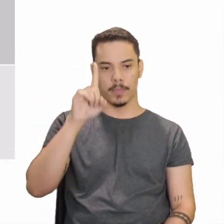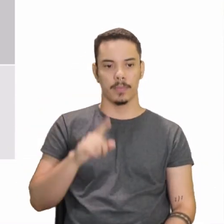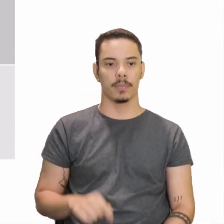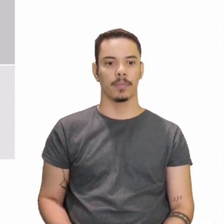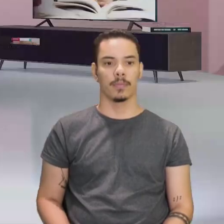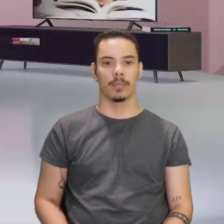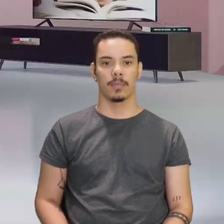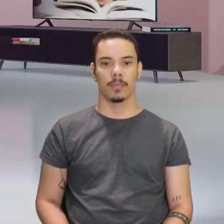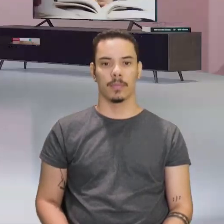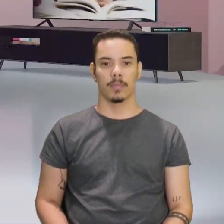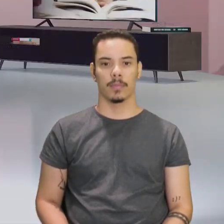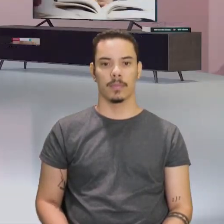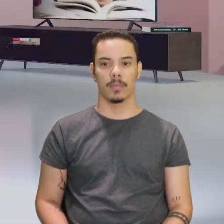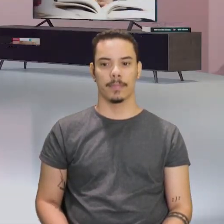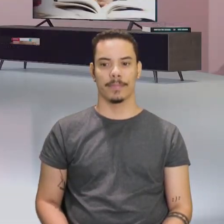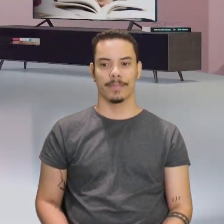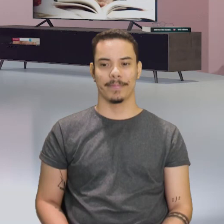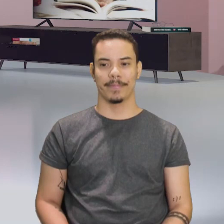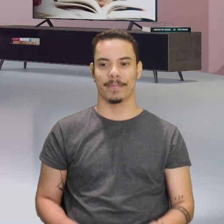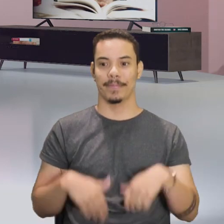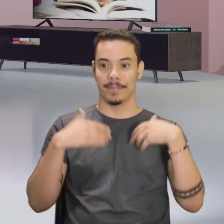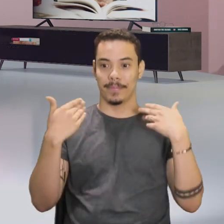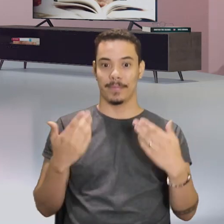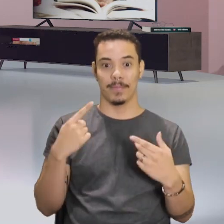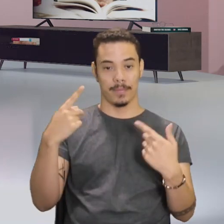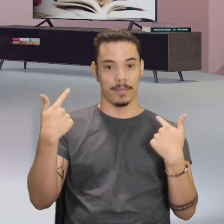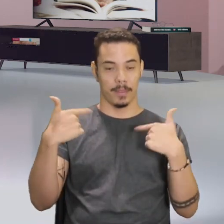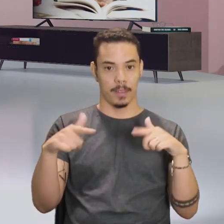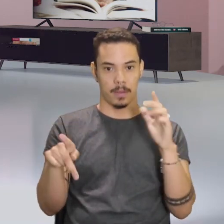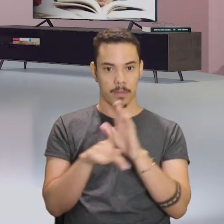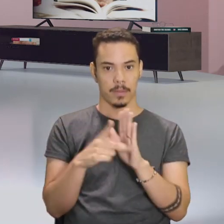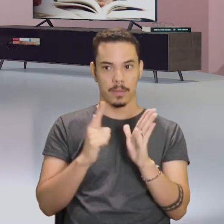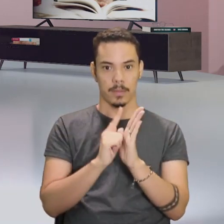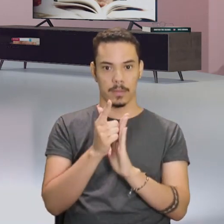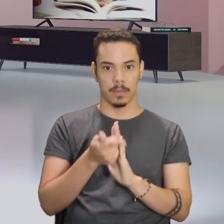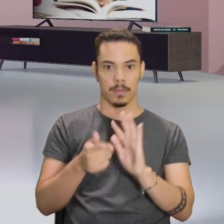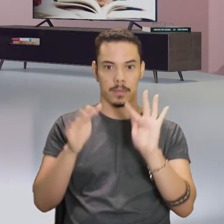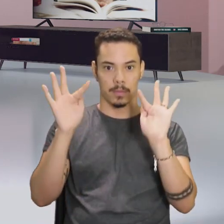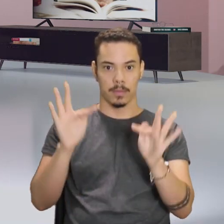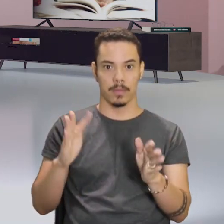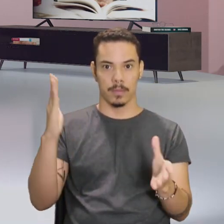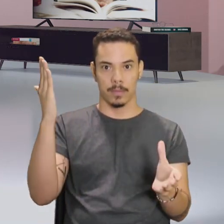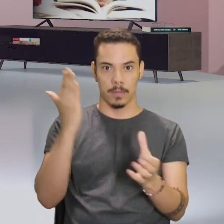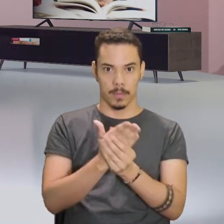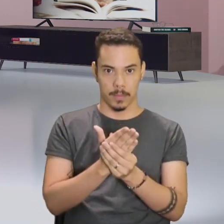Então é isso. Muito bem, esse é o seu Trabalhando Gênero, terminou? Coloca no